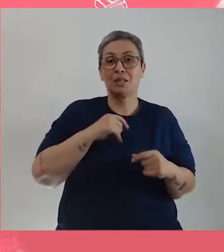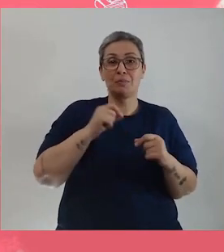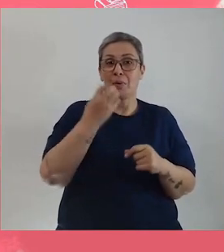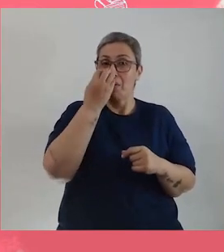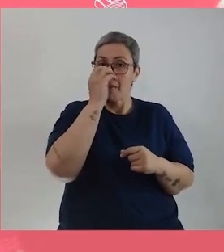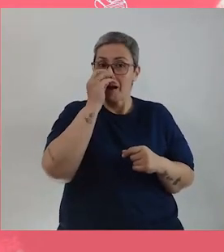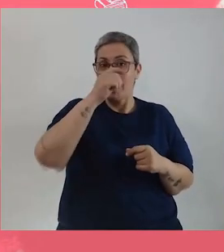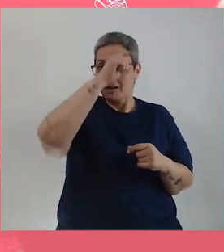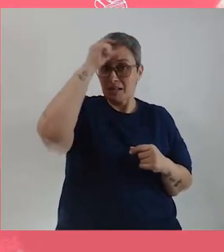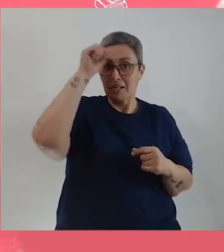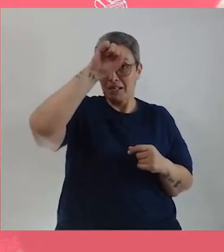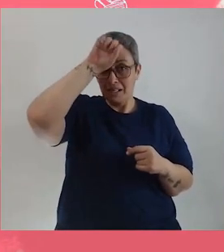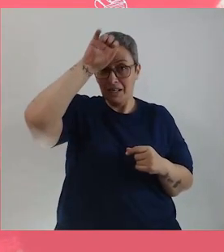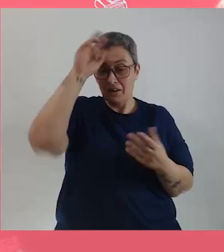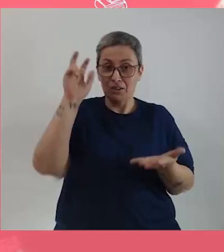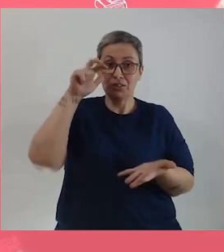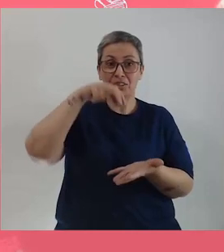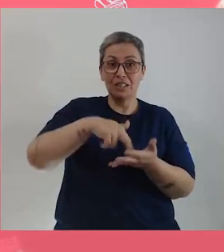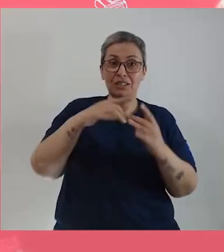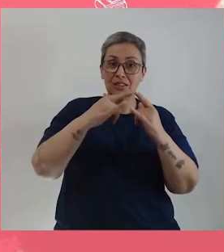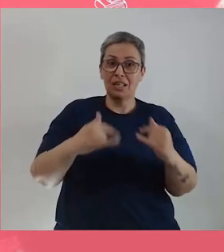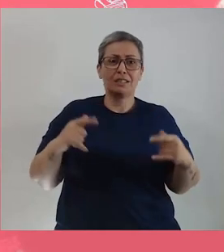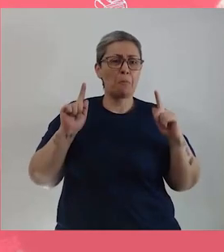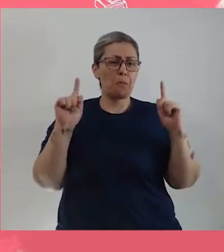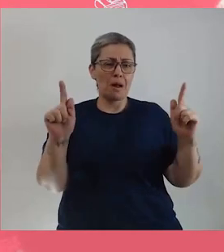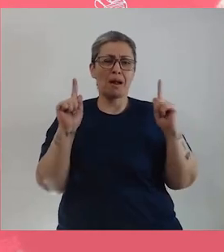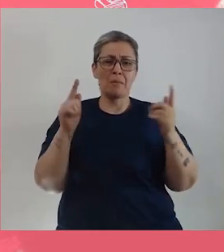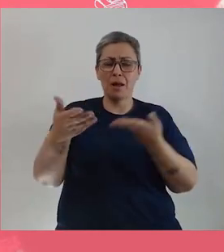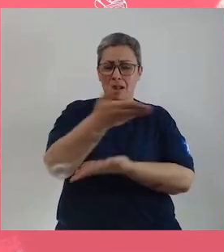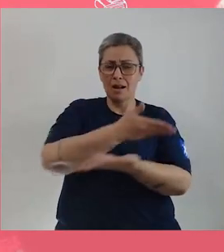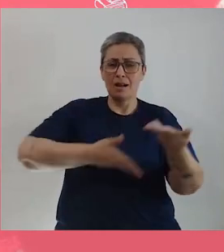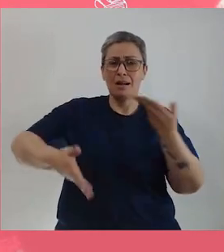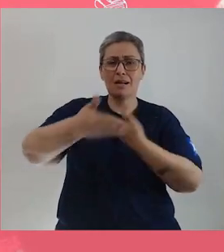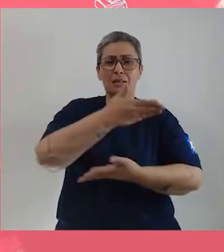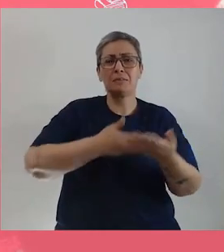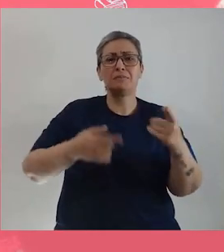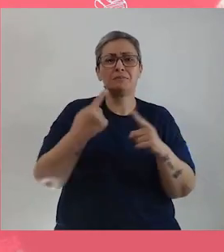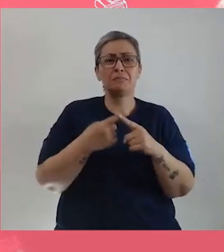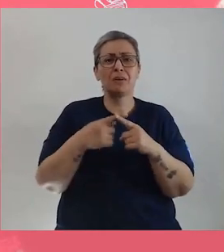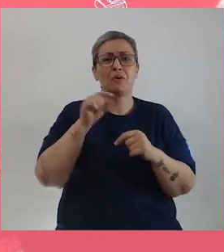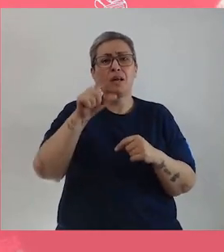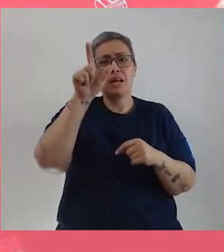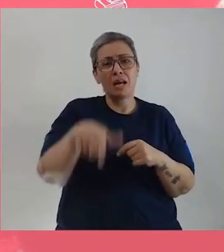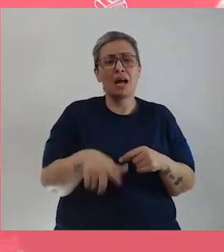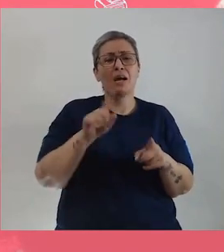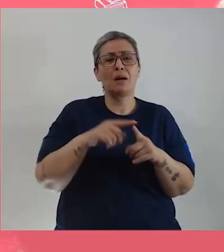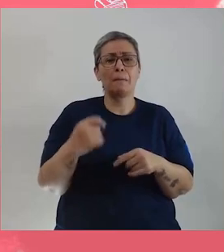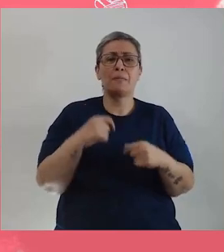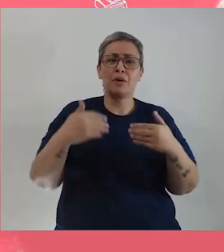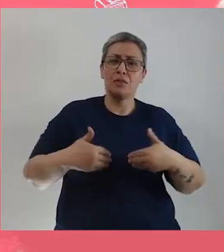palhaços Patati Patatá. E chegando aqui no circo também, ela se divertiu bastante, interagiu bastante. Para ela, é